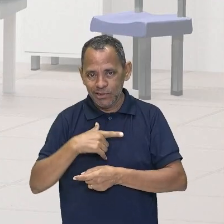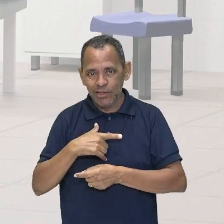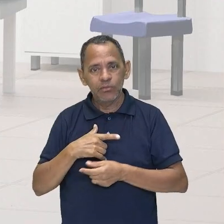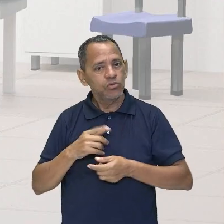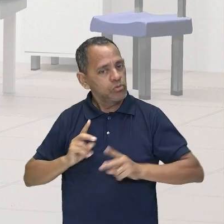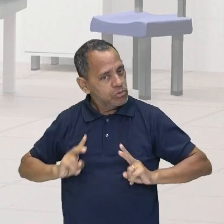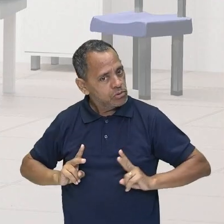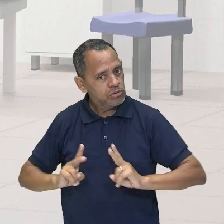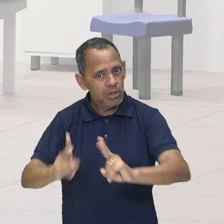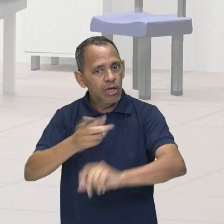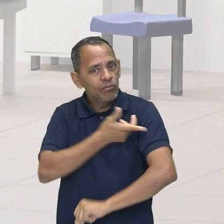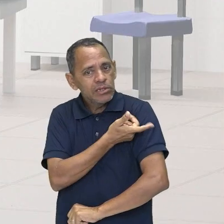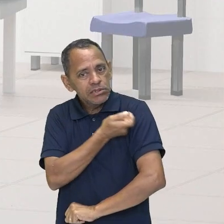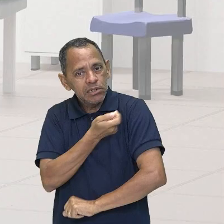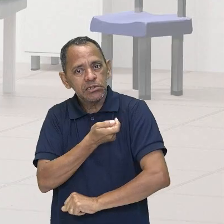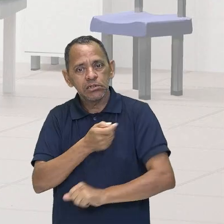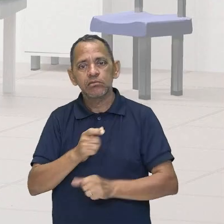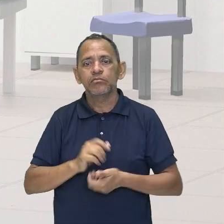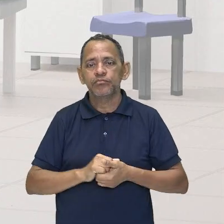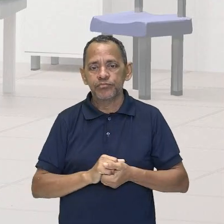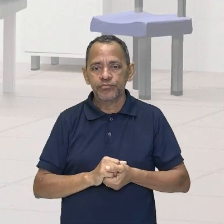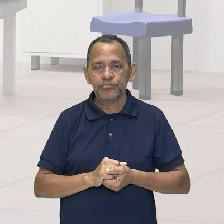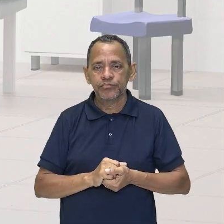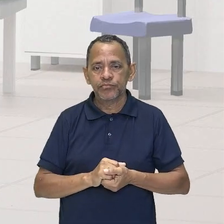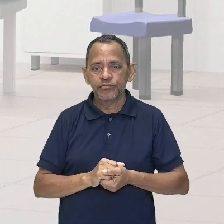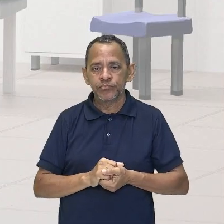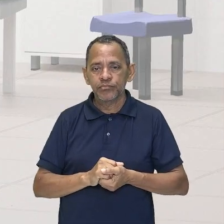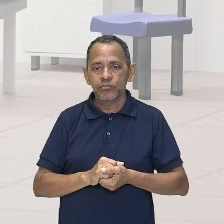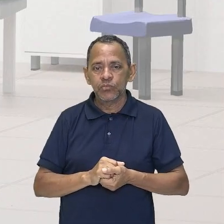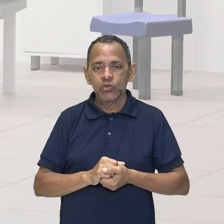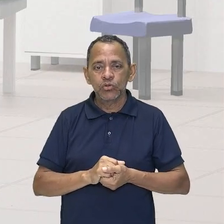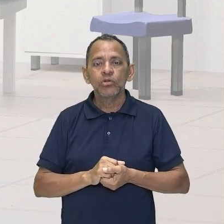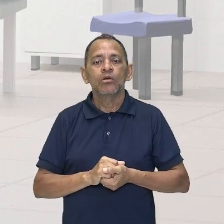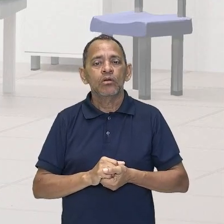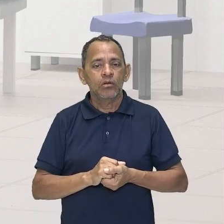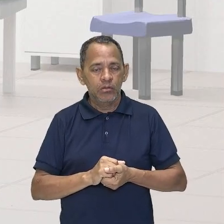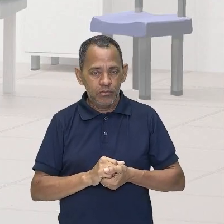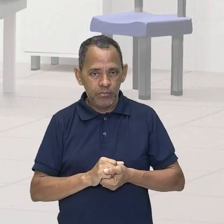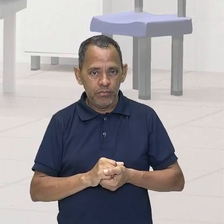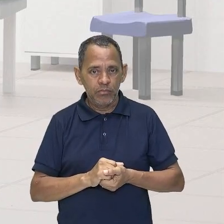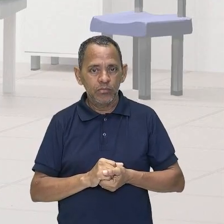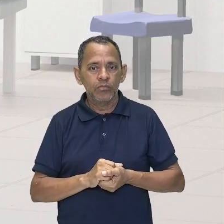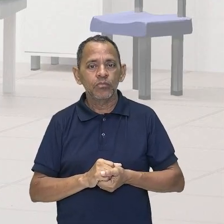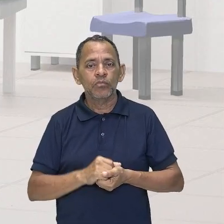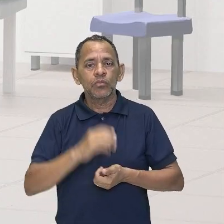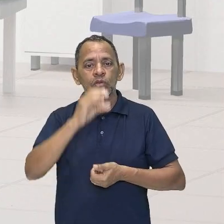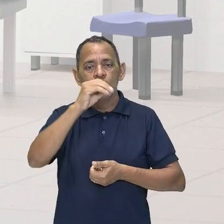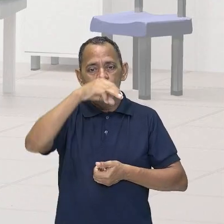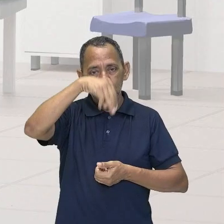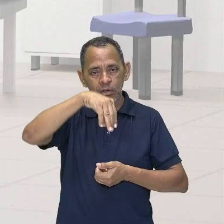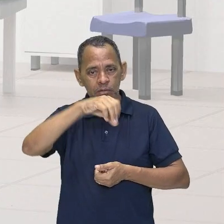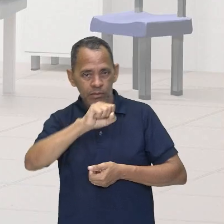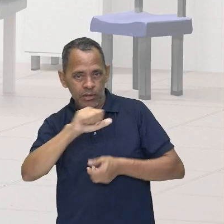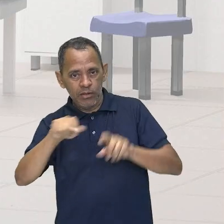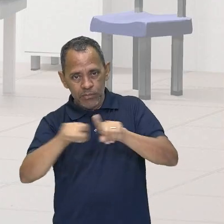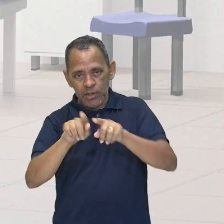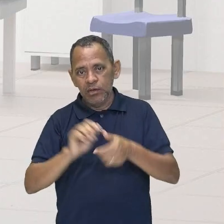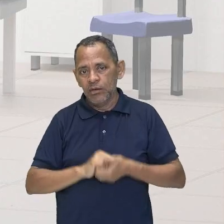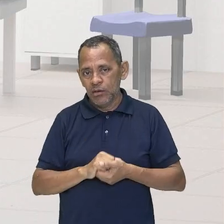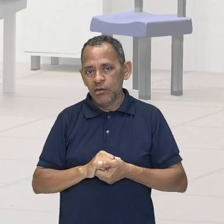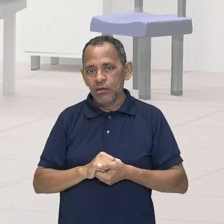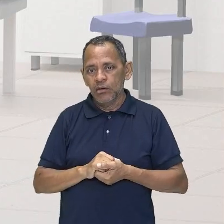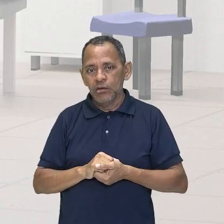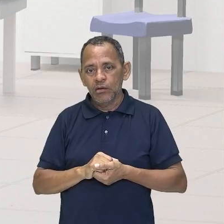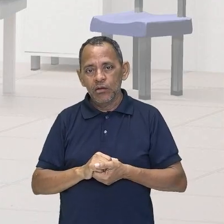nossa vacinação em dia, certo? A Organização Mundial de Saúde e a Unicef alertam que durante a pandemia que